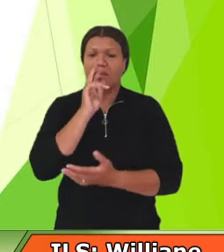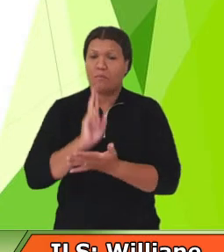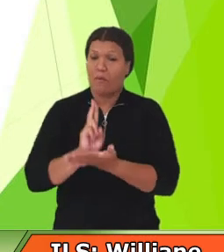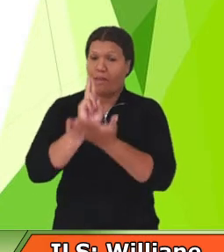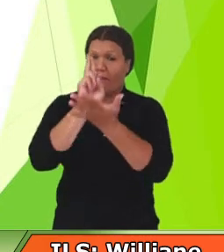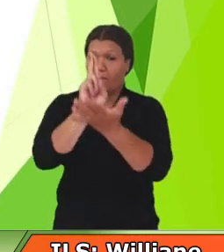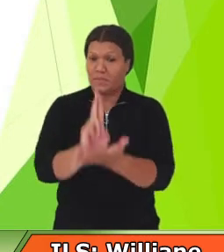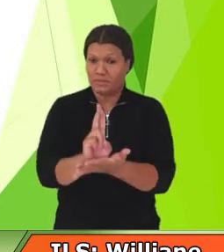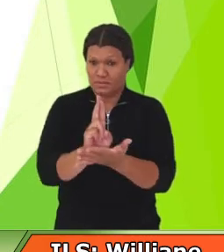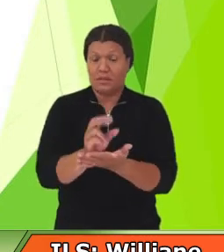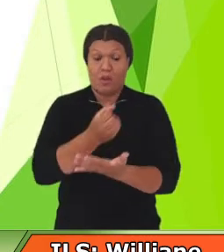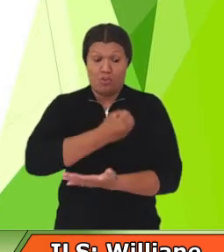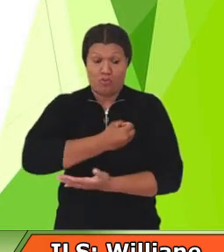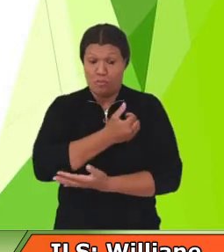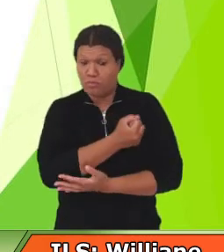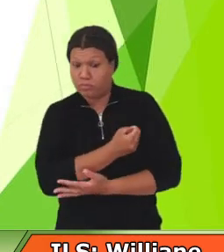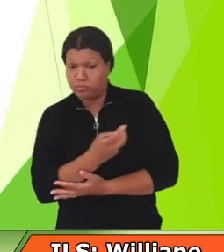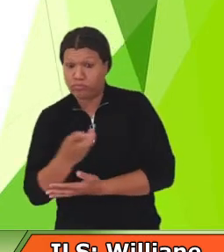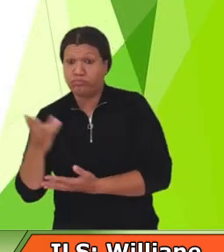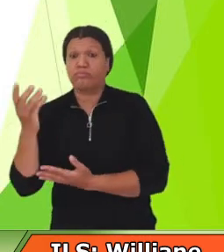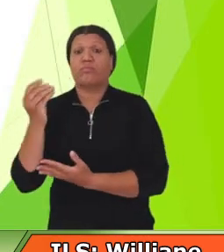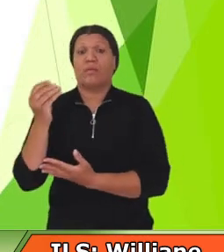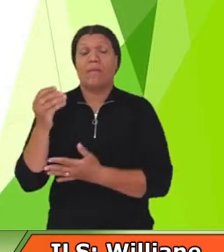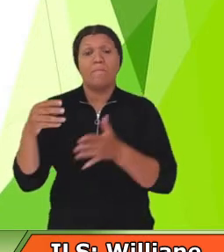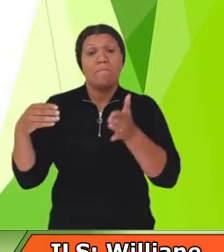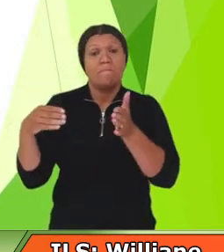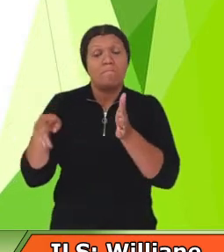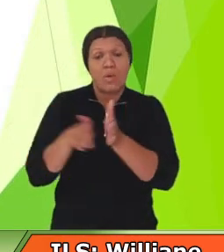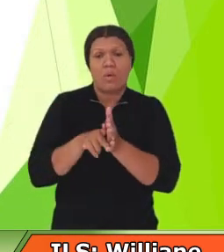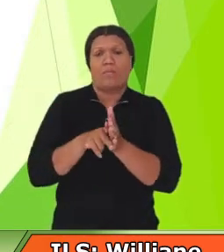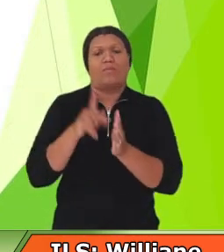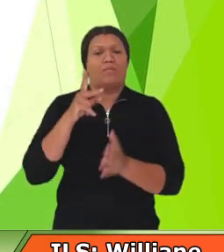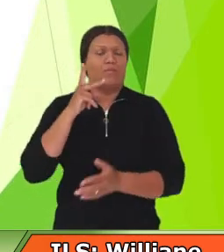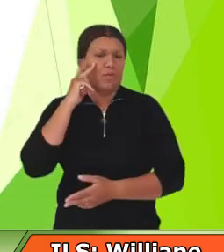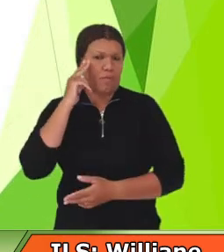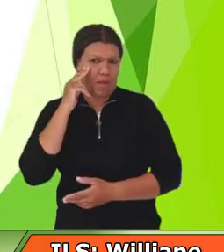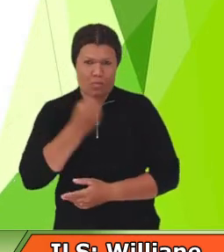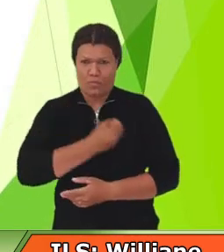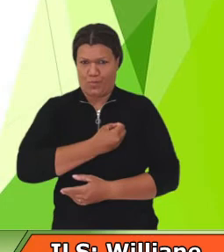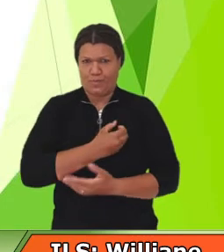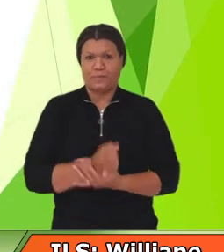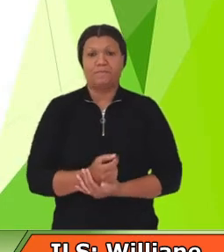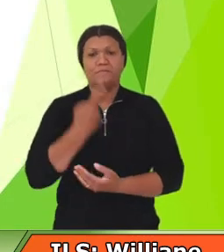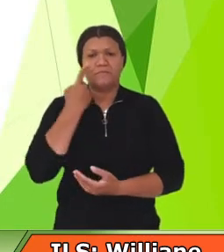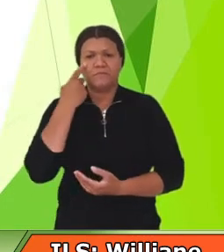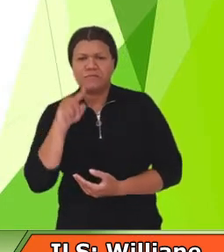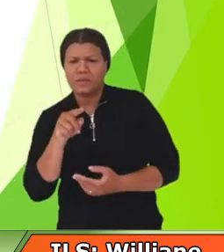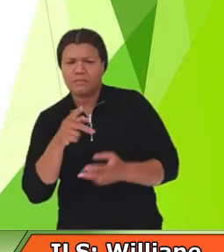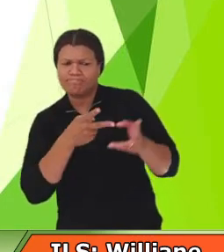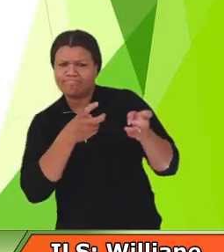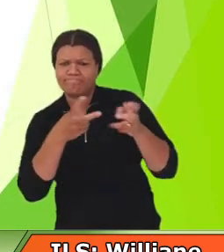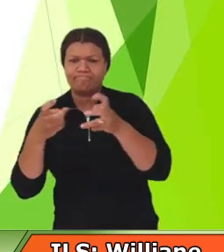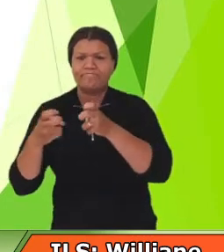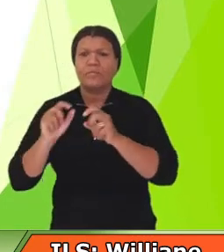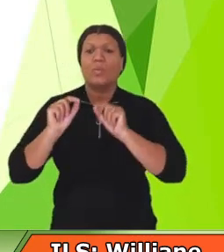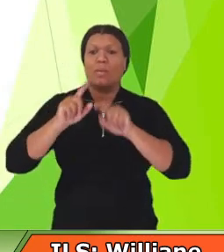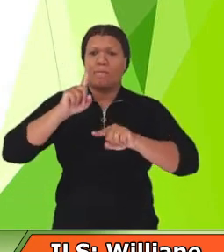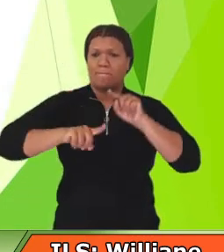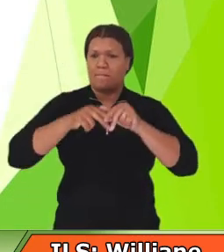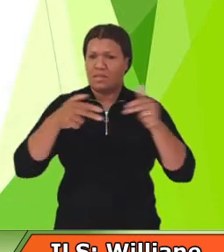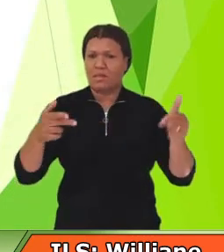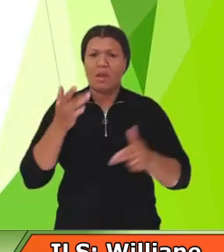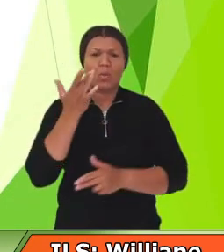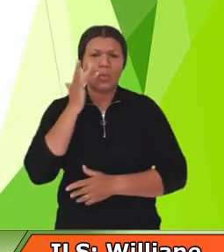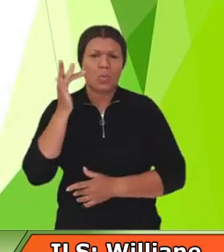representação decimal dos números naturais. Conhecendo essa representação por meio do